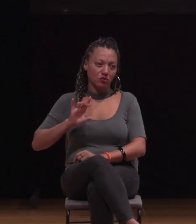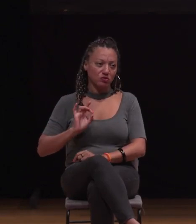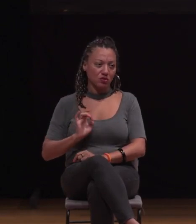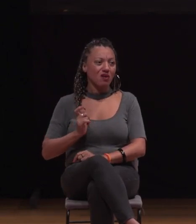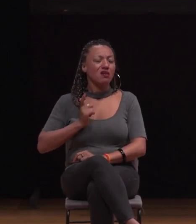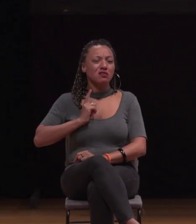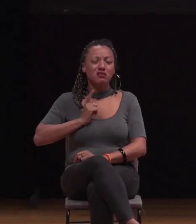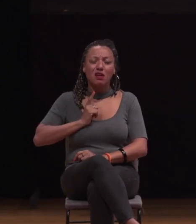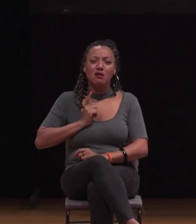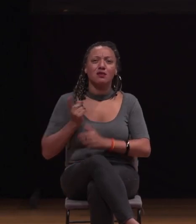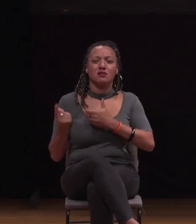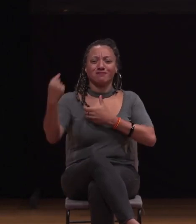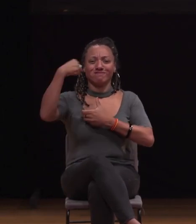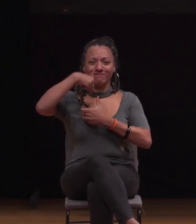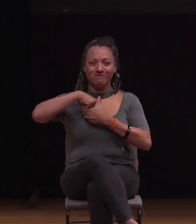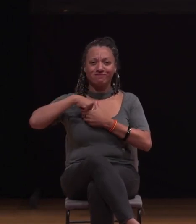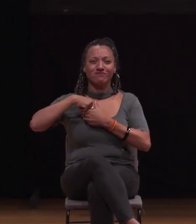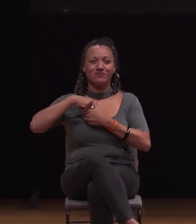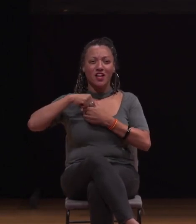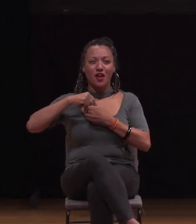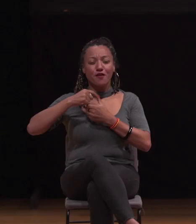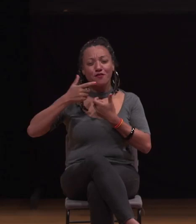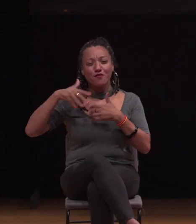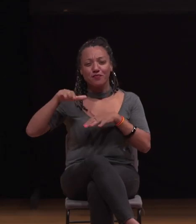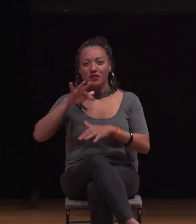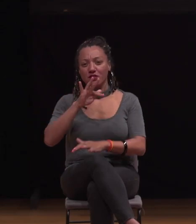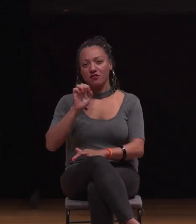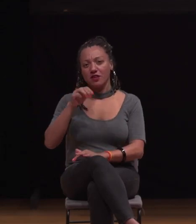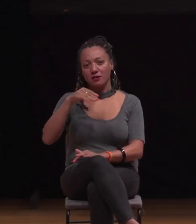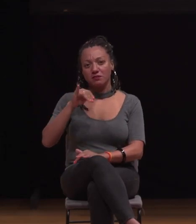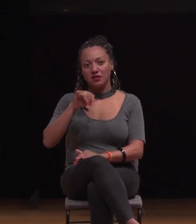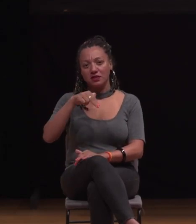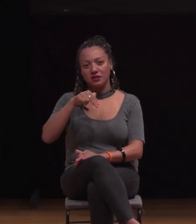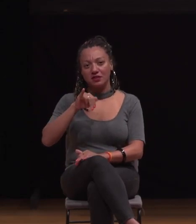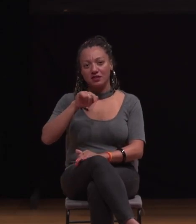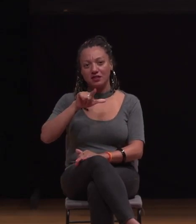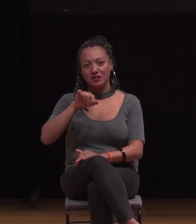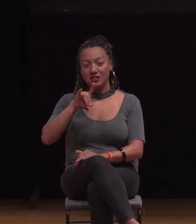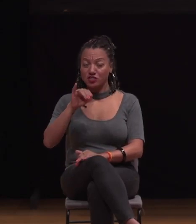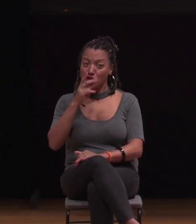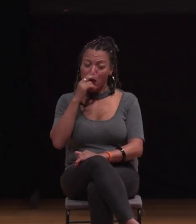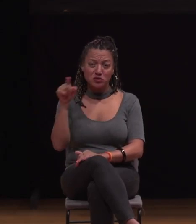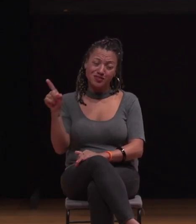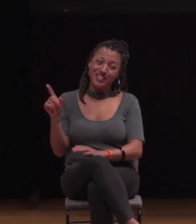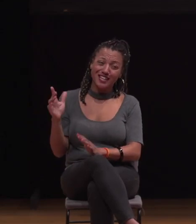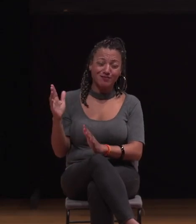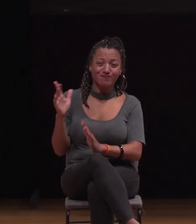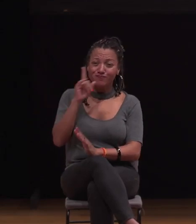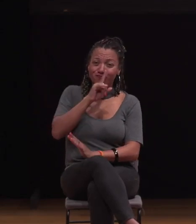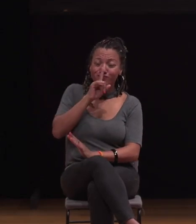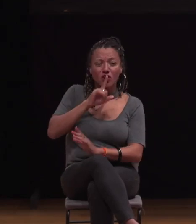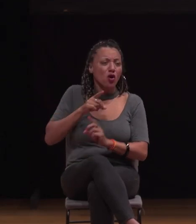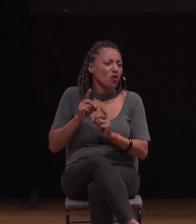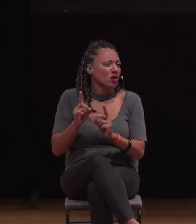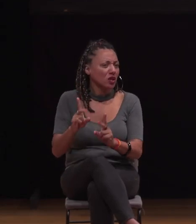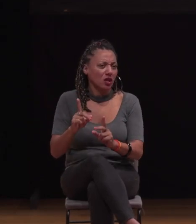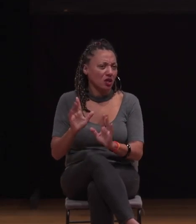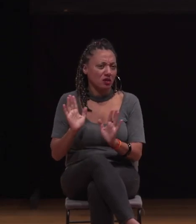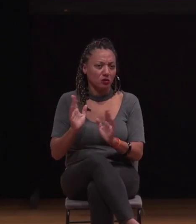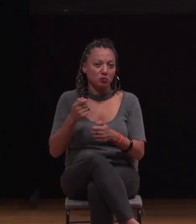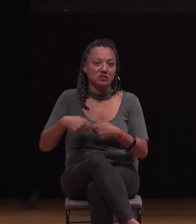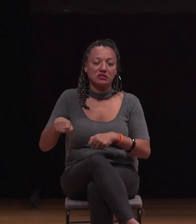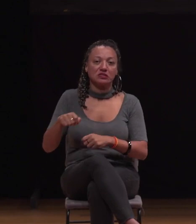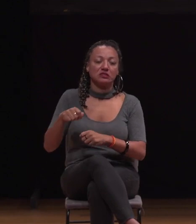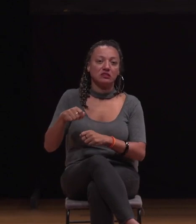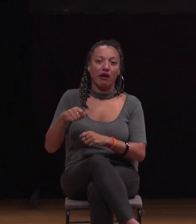subjetividades e mulheridades e feminilidades, e acho que ela deslizou. E tudo bem, talvez as pessoas não tenham que sair cortando cabeça